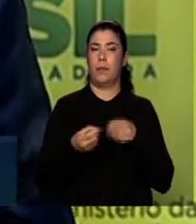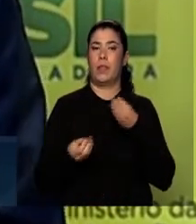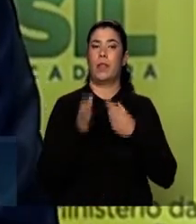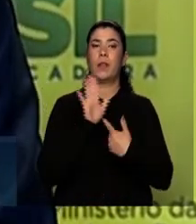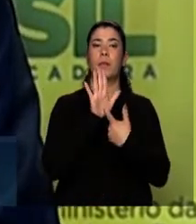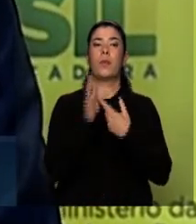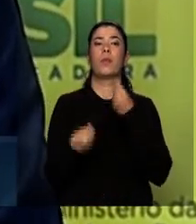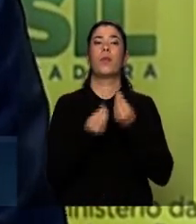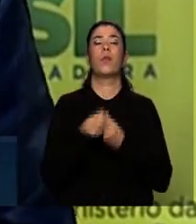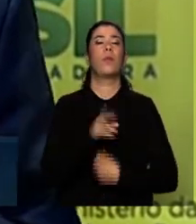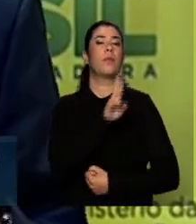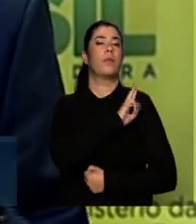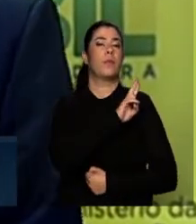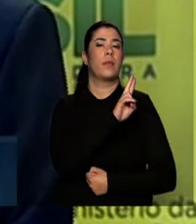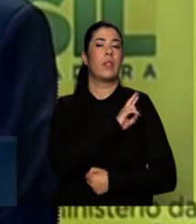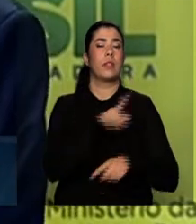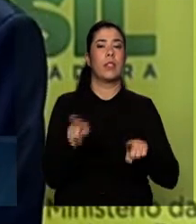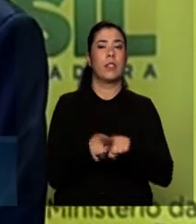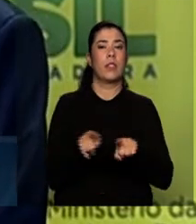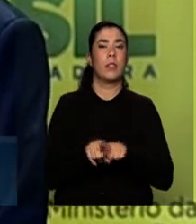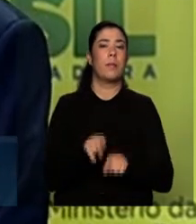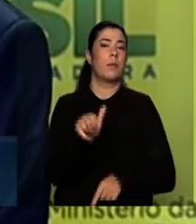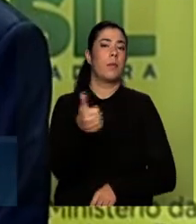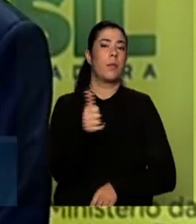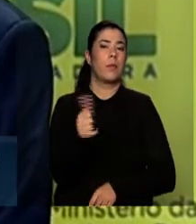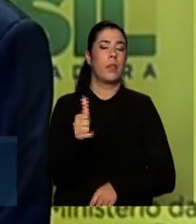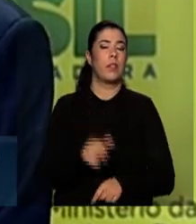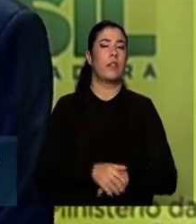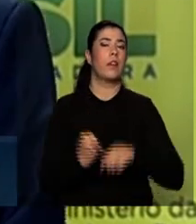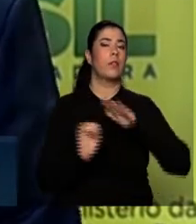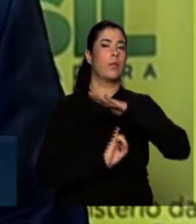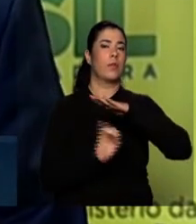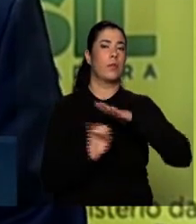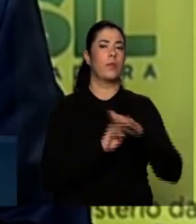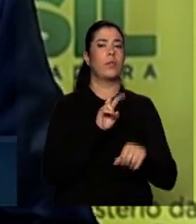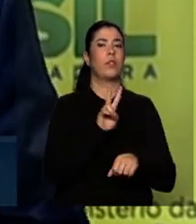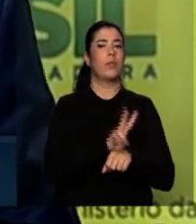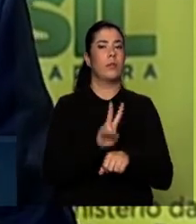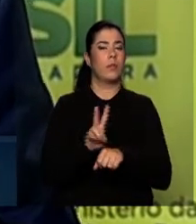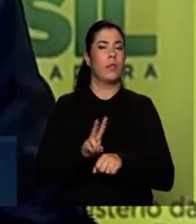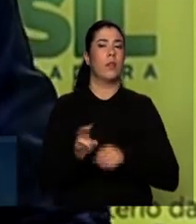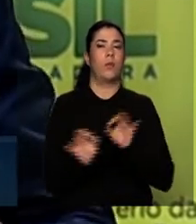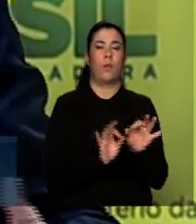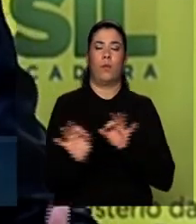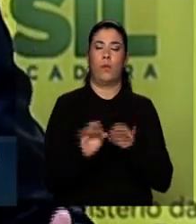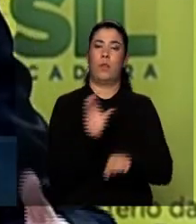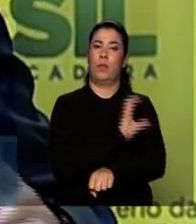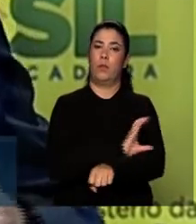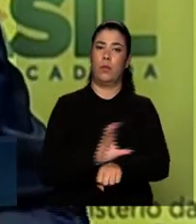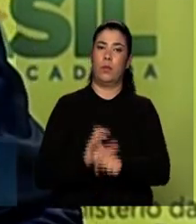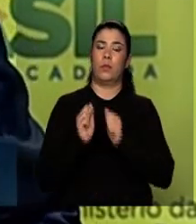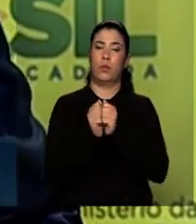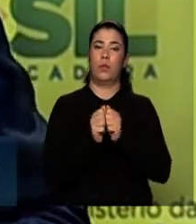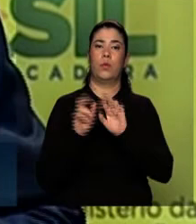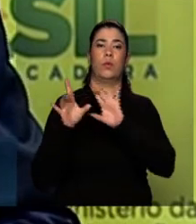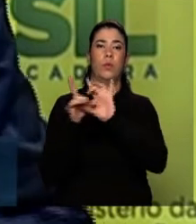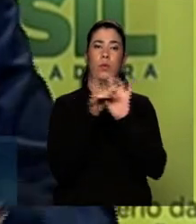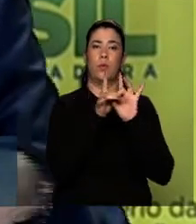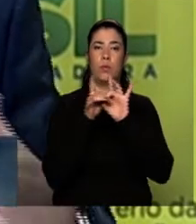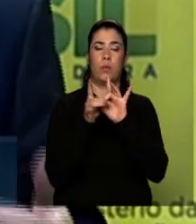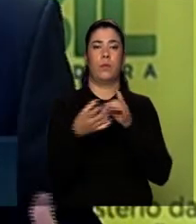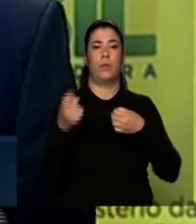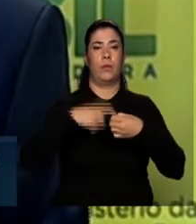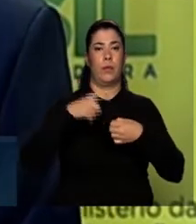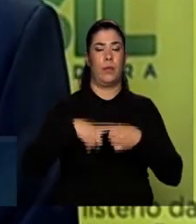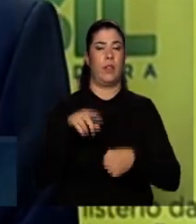as responsabilidades não só da instituição mantenedora do curso, mas também da rede de saúde, das prefeituras, dos governos estaduais,